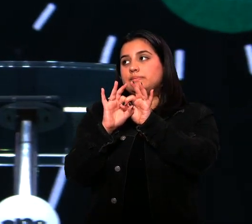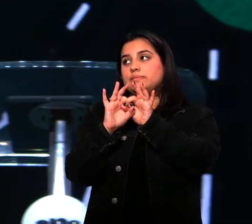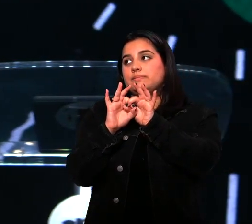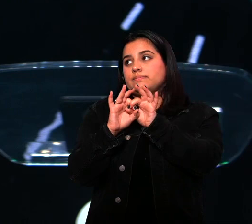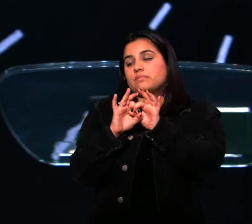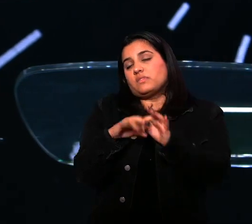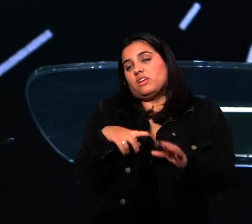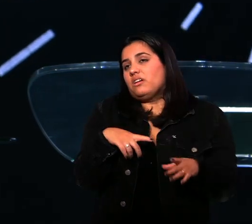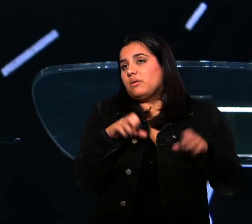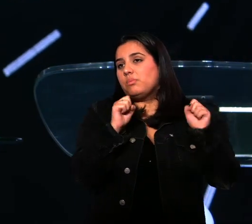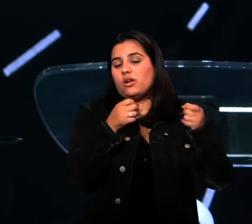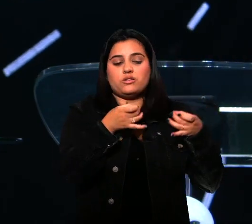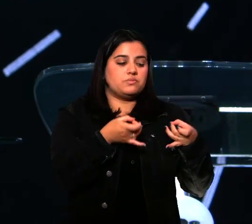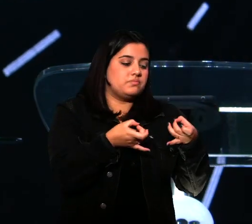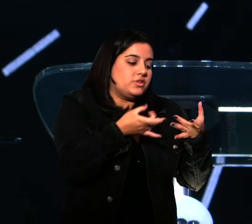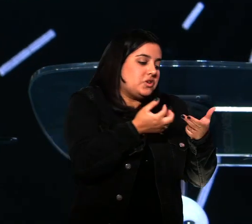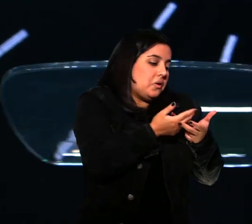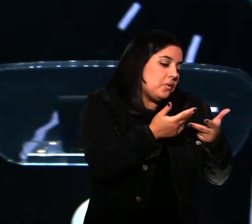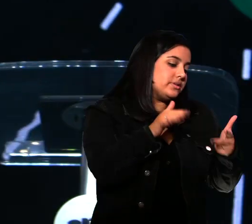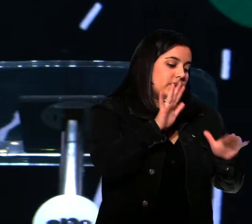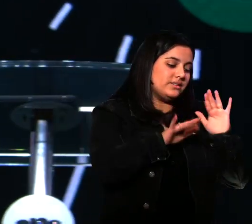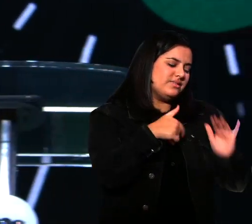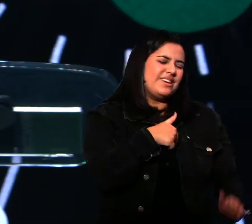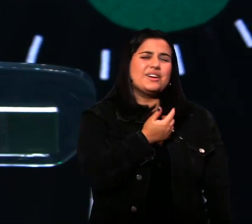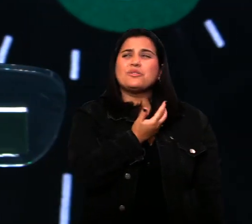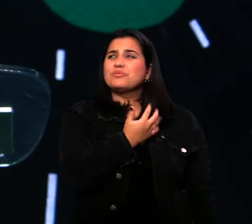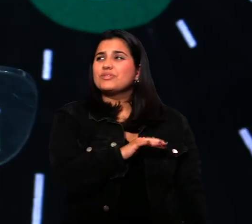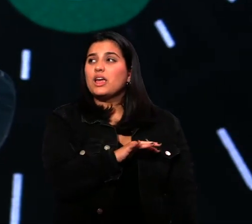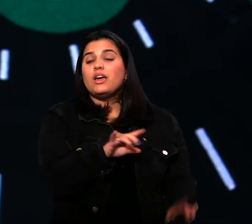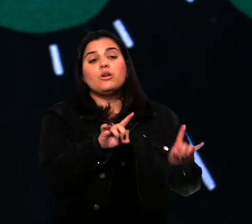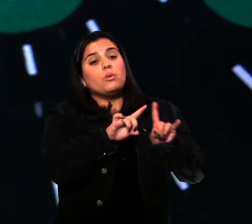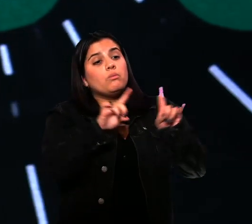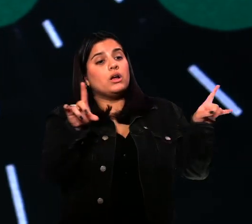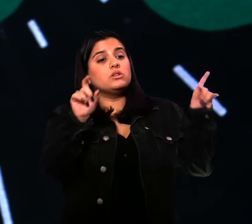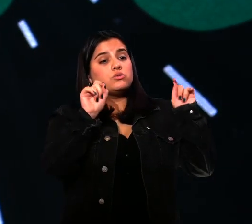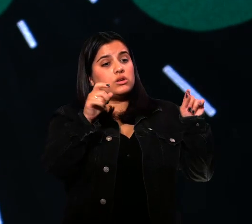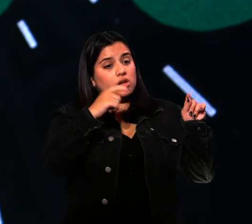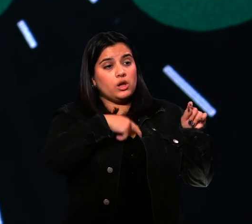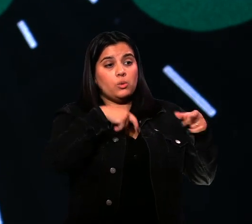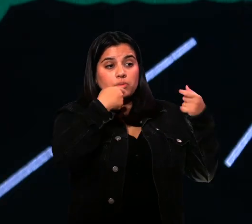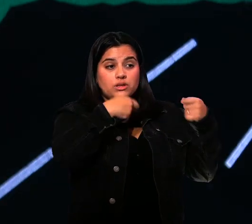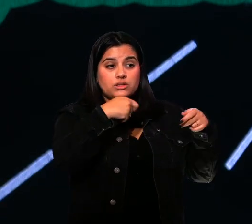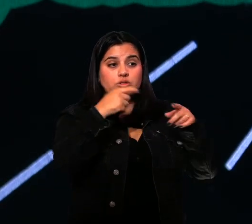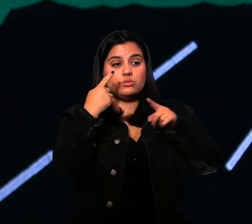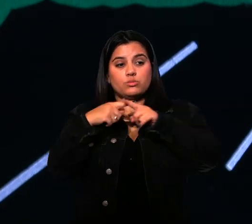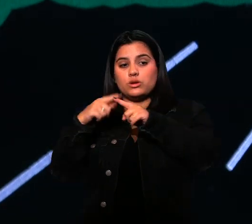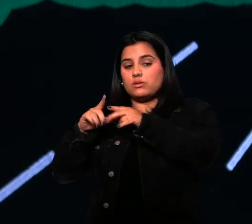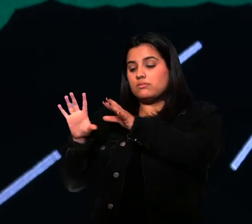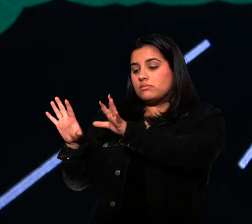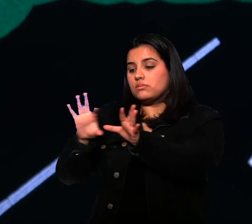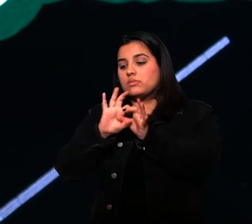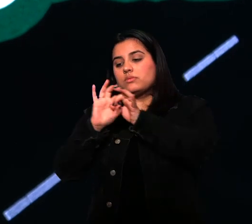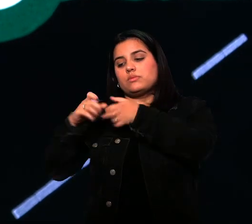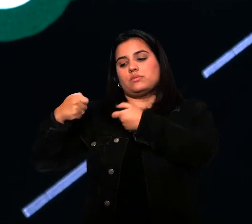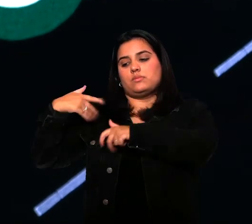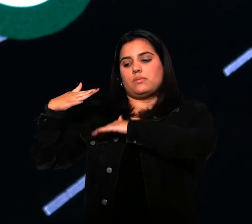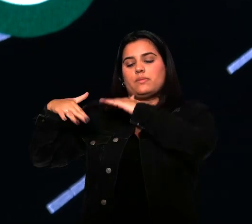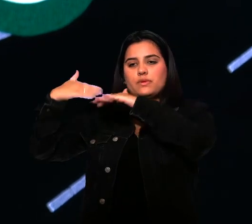mão de coisas que eu não queria abrir mão, talvez até, para que o todo possa avançar ainda mais em nome de Jesus. Amém?